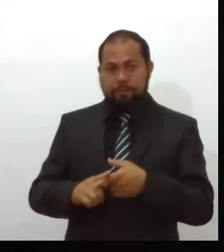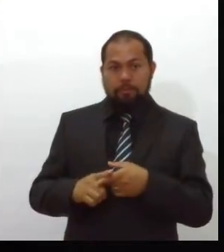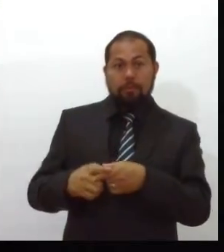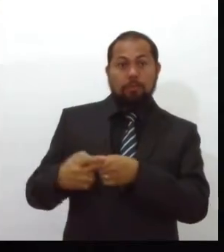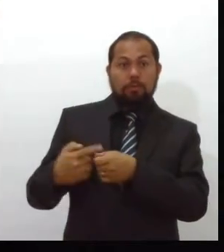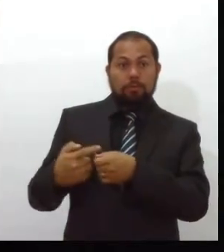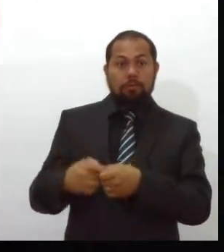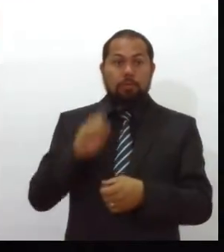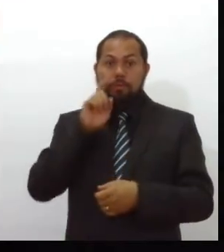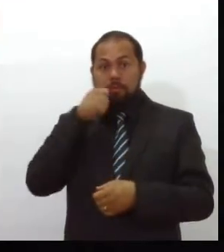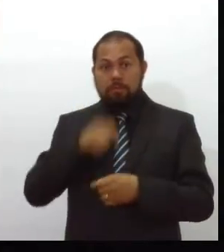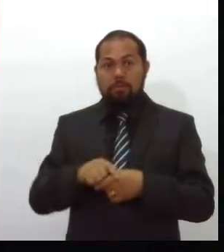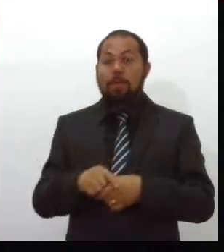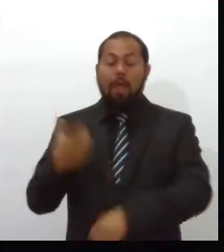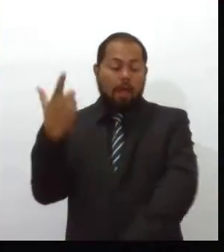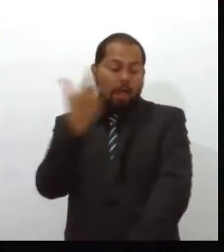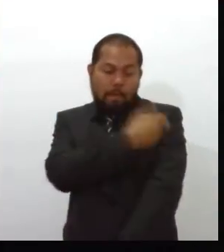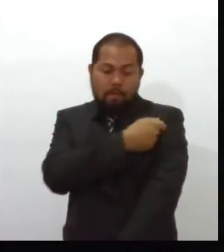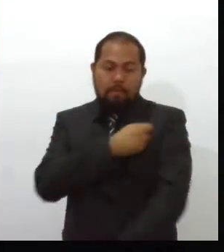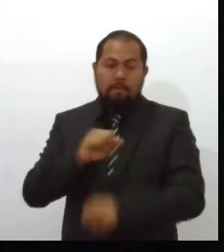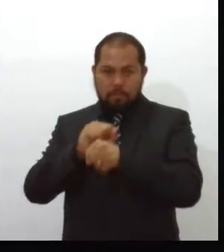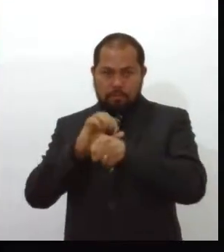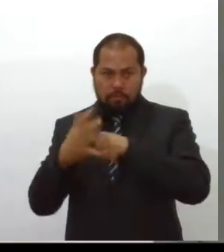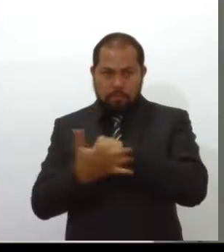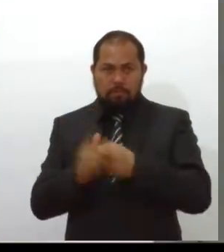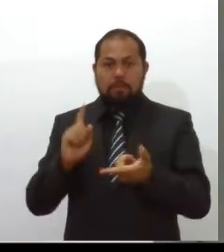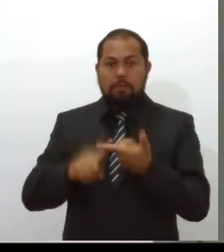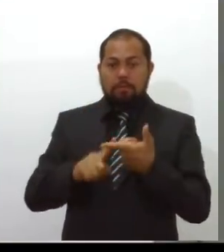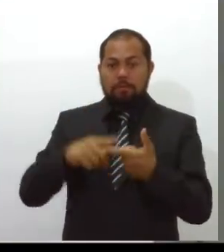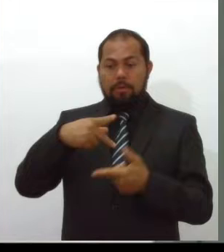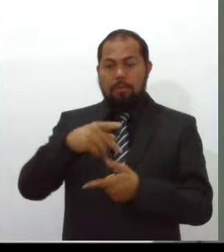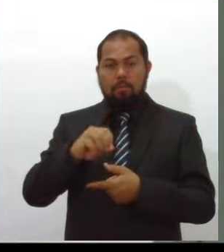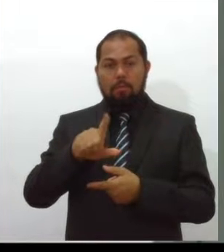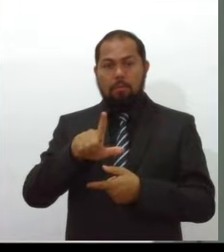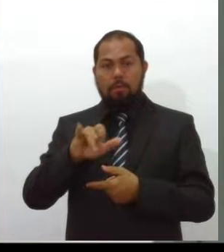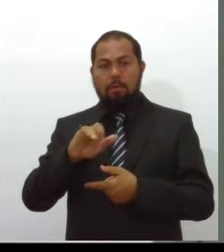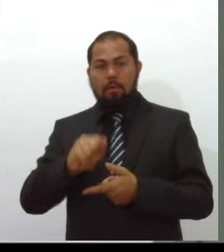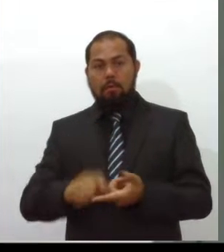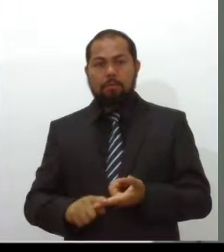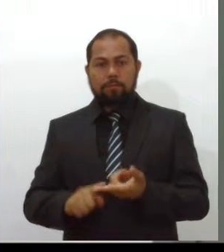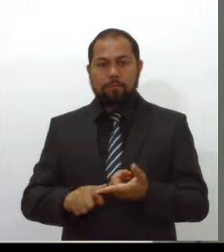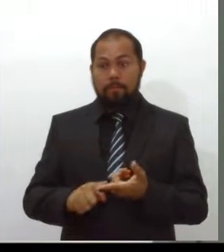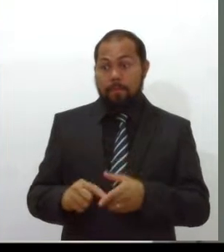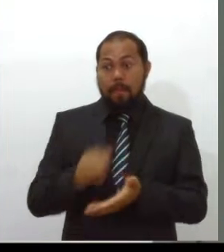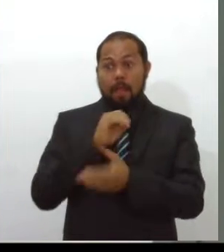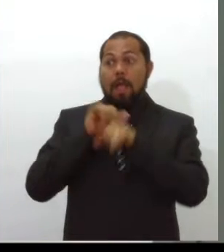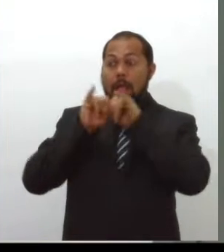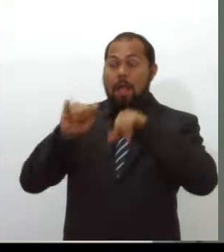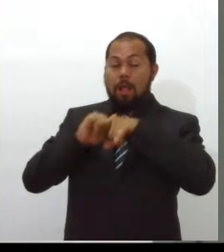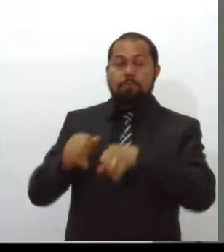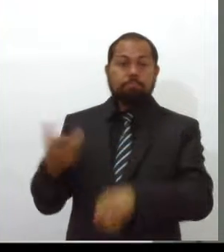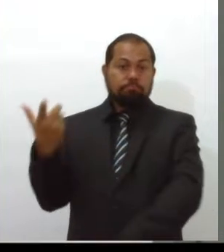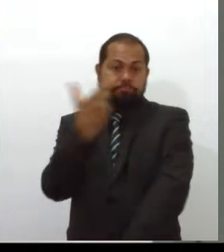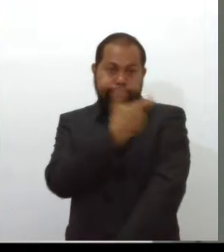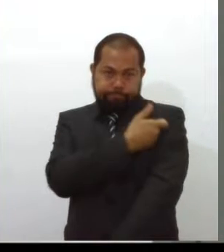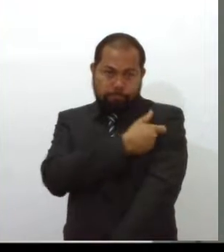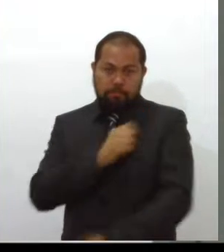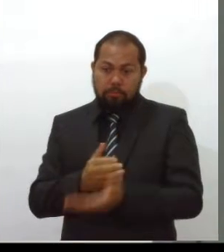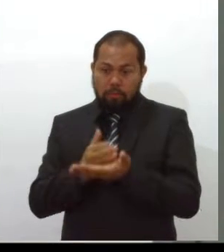a Covid-19 e a poliomielite. A campanha de multivacinação foi iniciada nesta segunda-feira, dia 8.